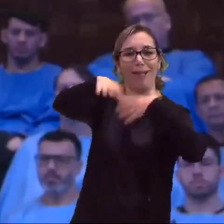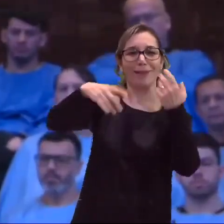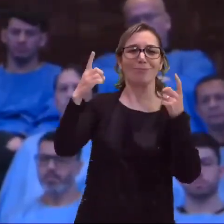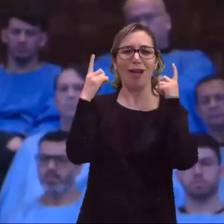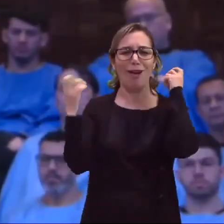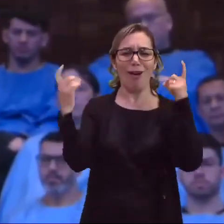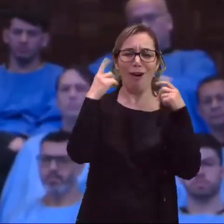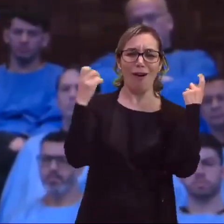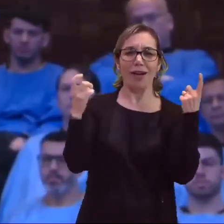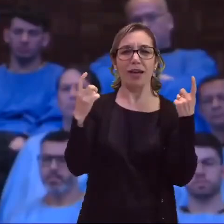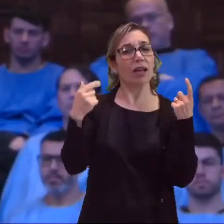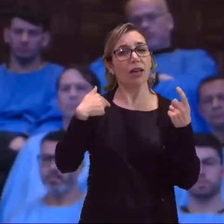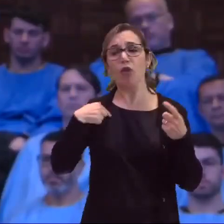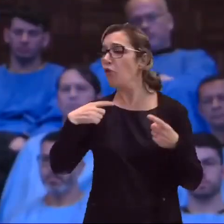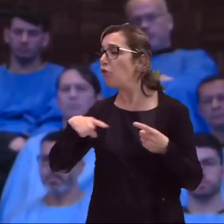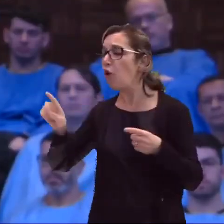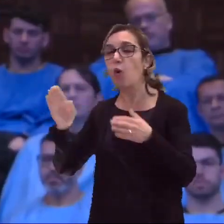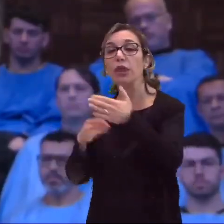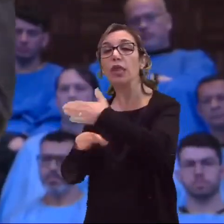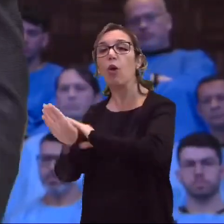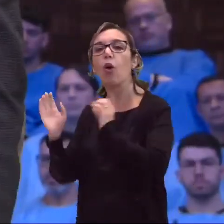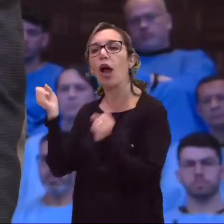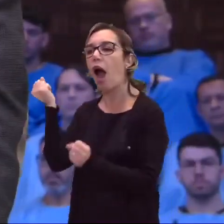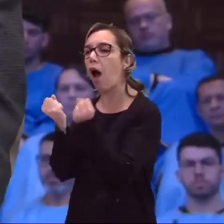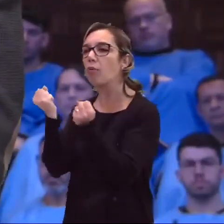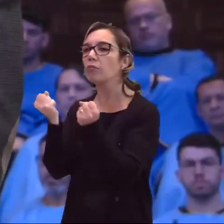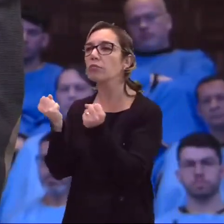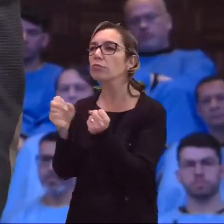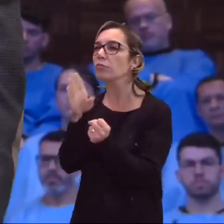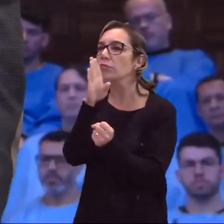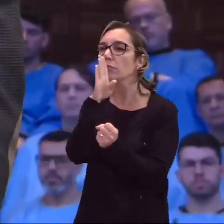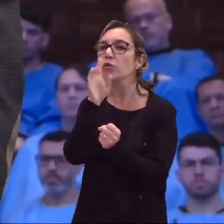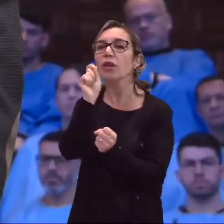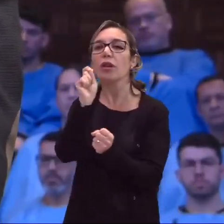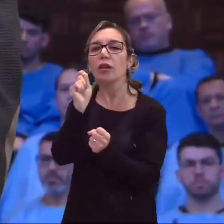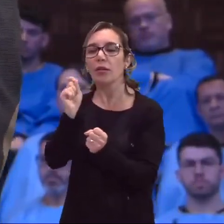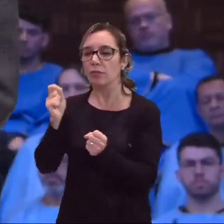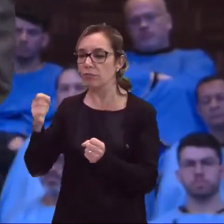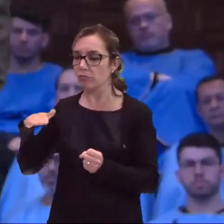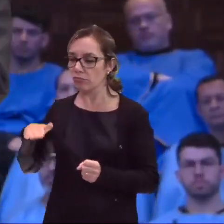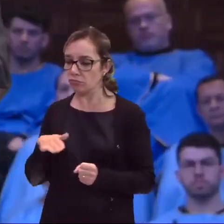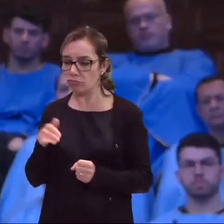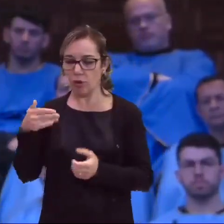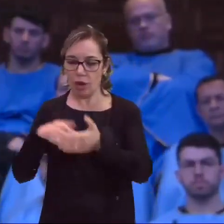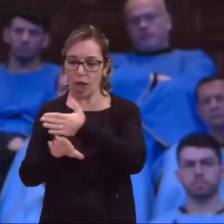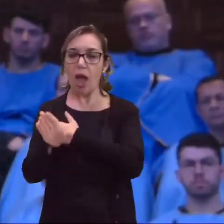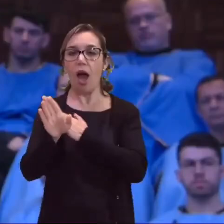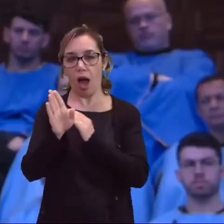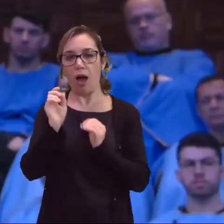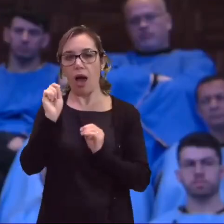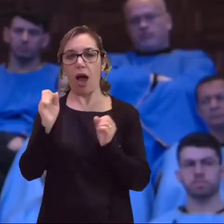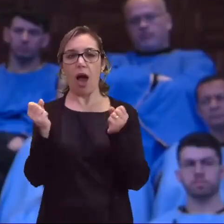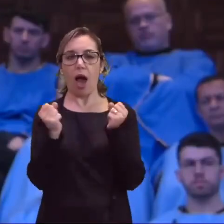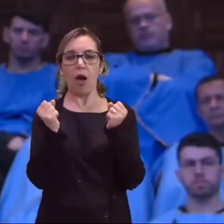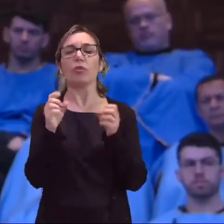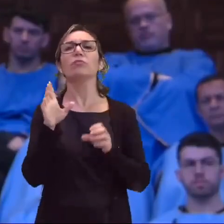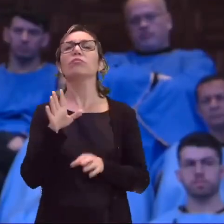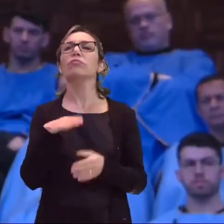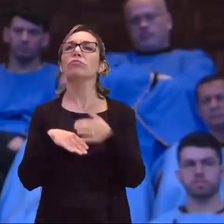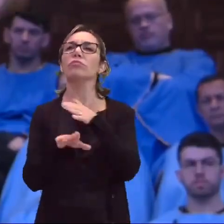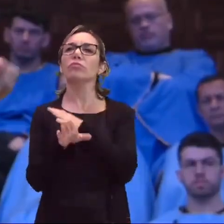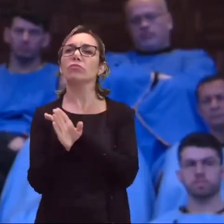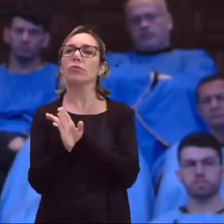e lá dentro do carro na garagem a fazer meu tempo de oração o lugar não é o mais importante